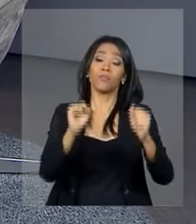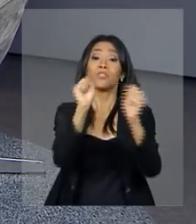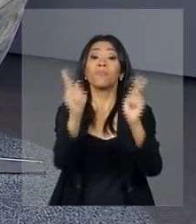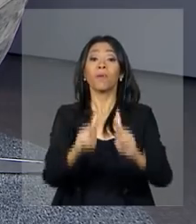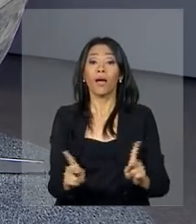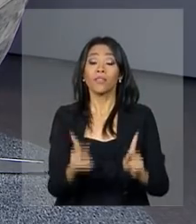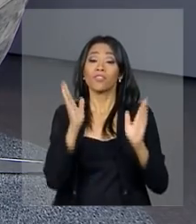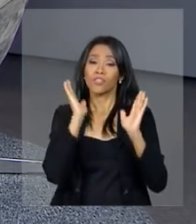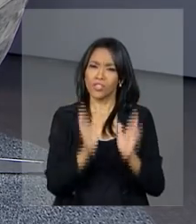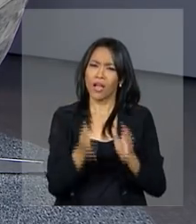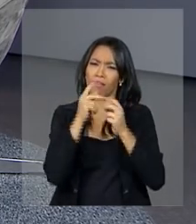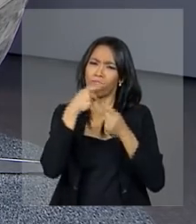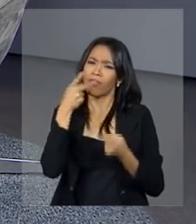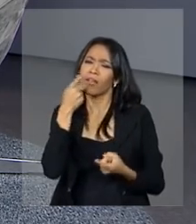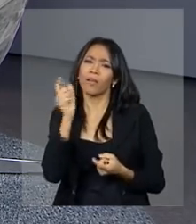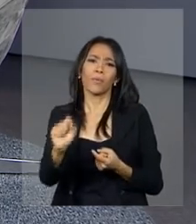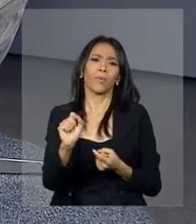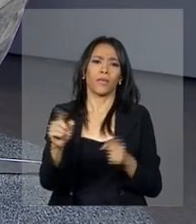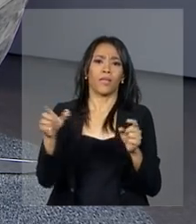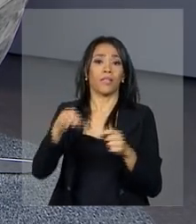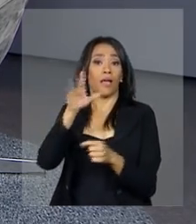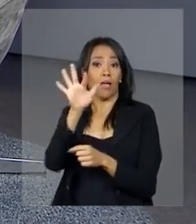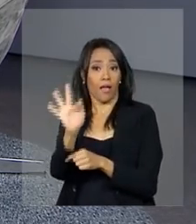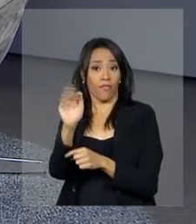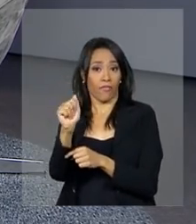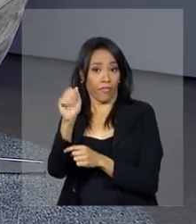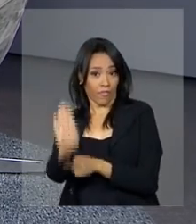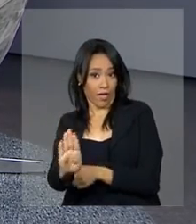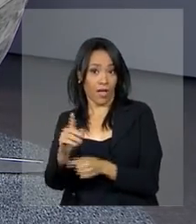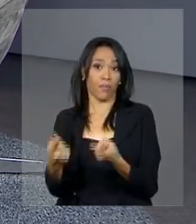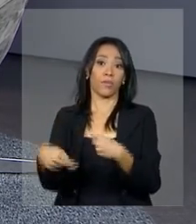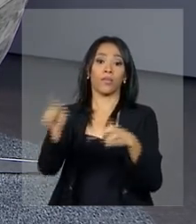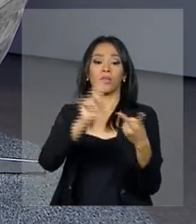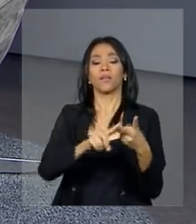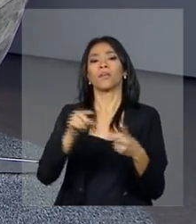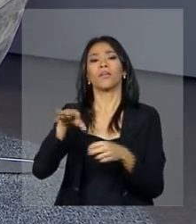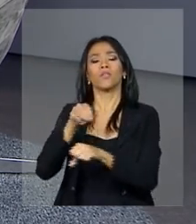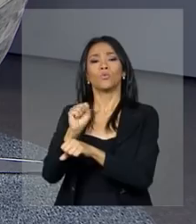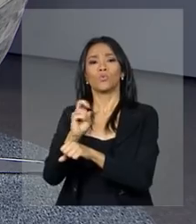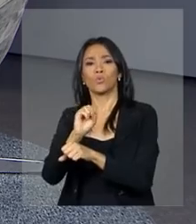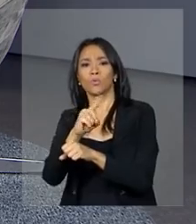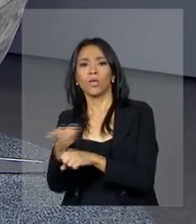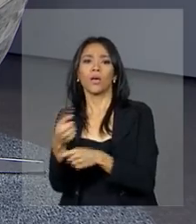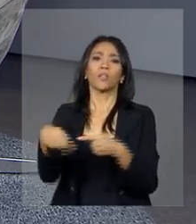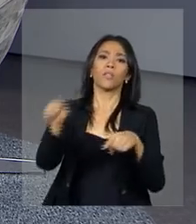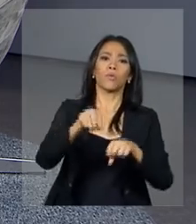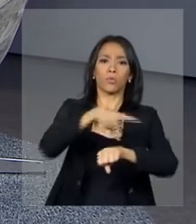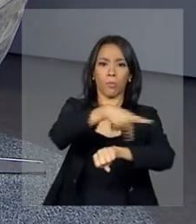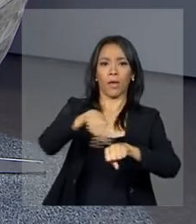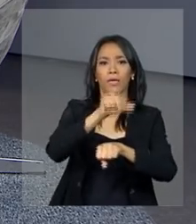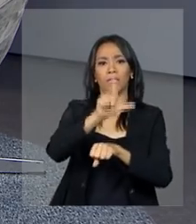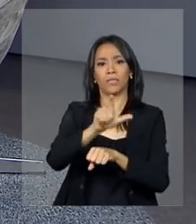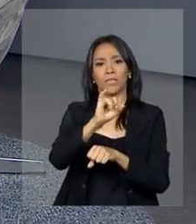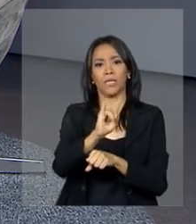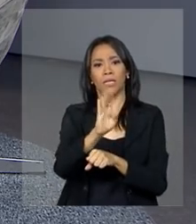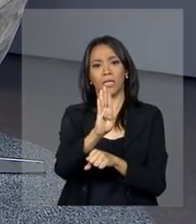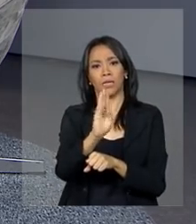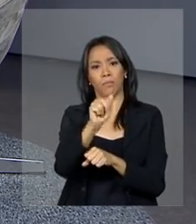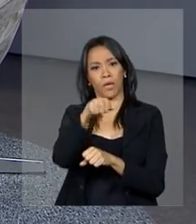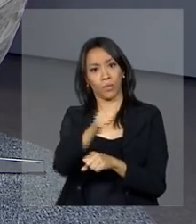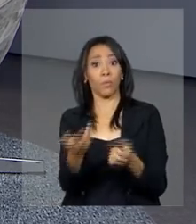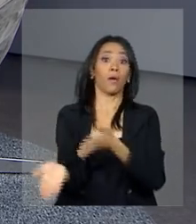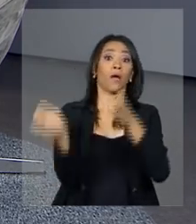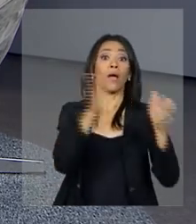Unidas. Já falamos aqui sobre a atuação da FAB no Sudão do Sul, da Marinha no Líbano e agora vamos lembrar a missão comandada pelo Exército no Haiti.